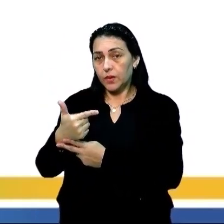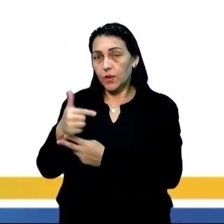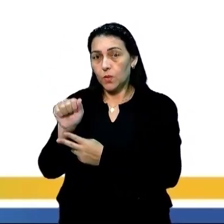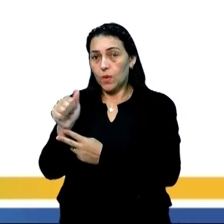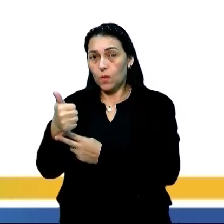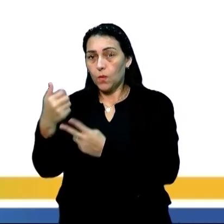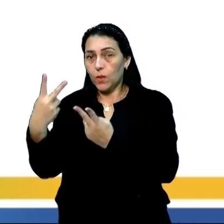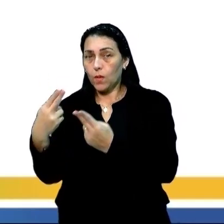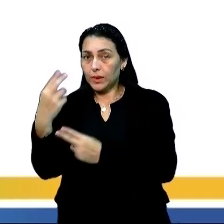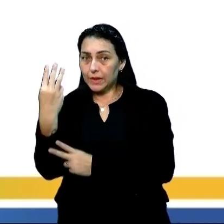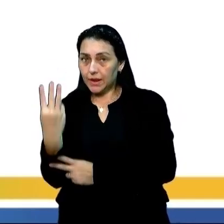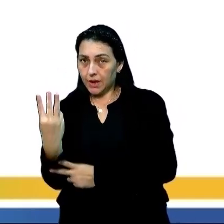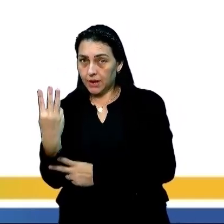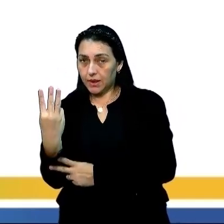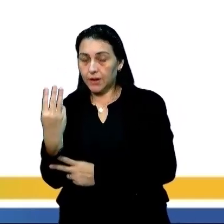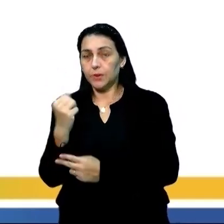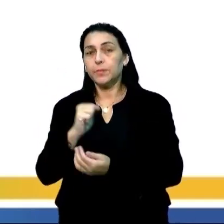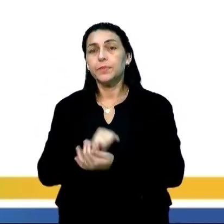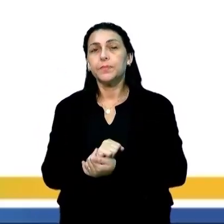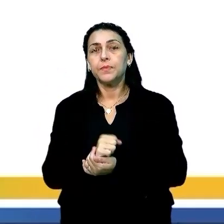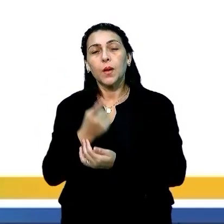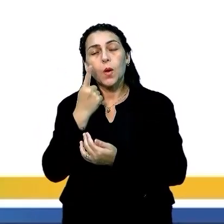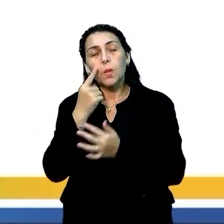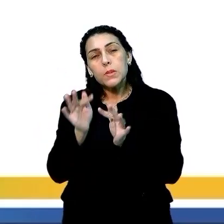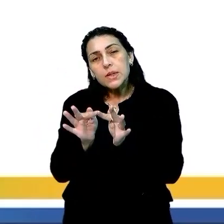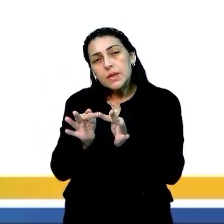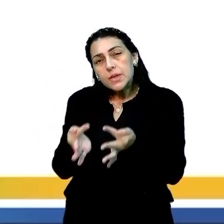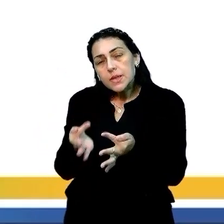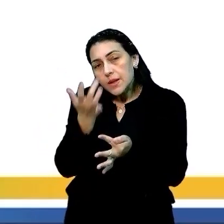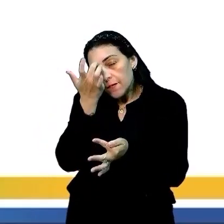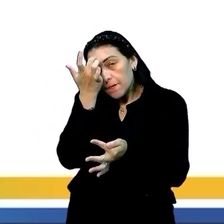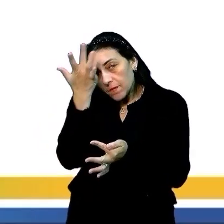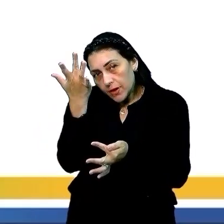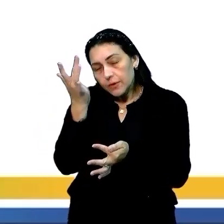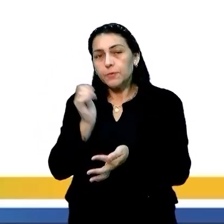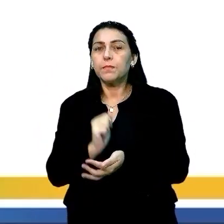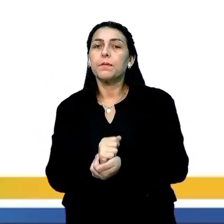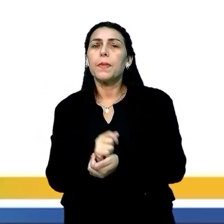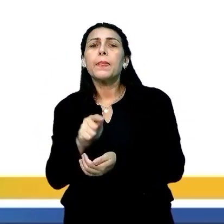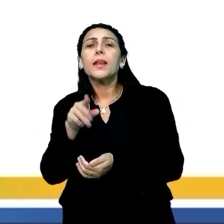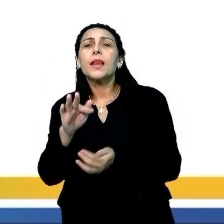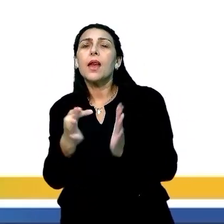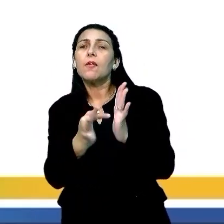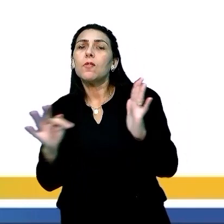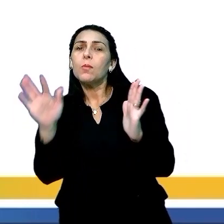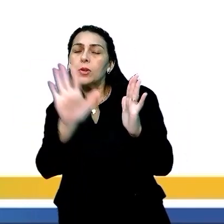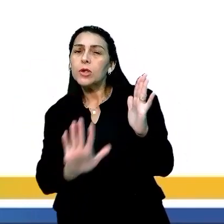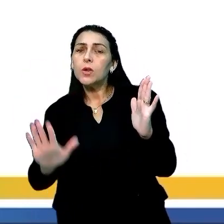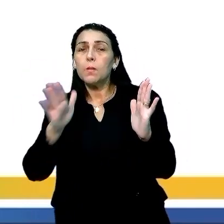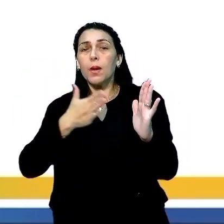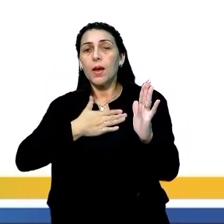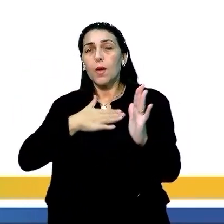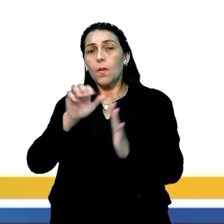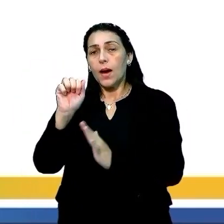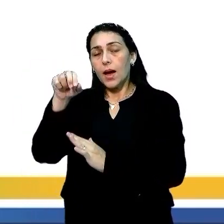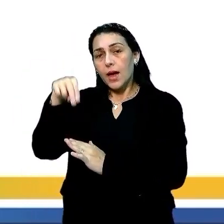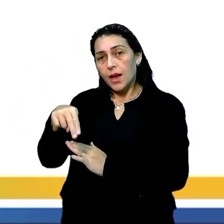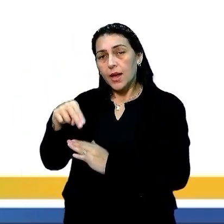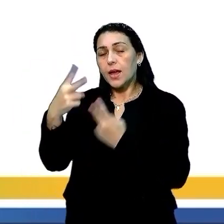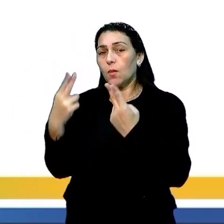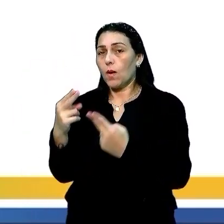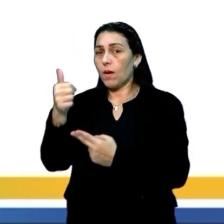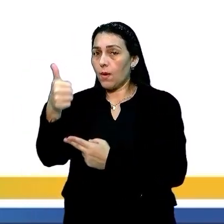A1 igual a 3. Olha aí como ela é simples. Quem é a nossa fórmula geral? O meu AN é igual a